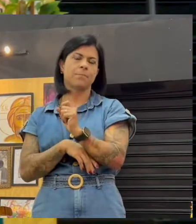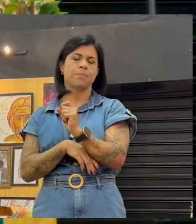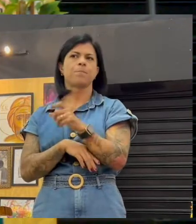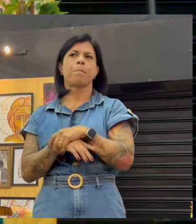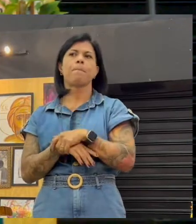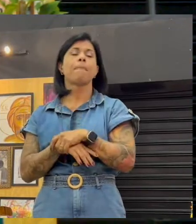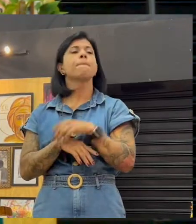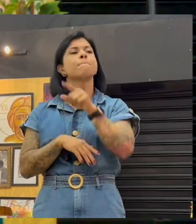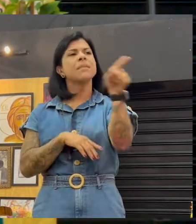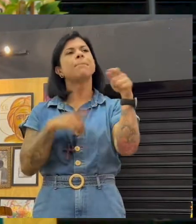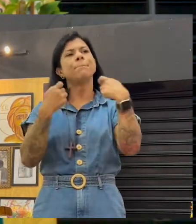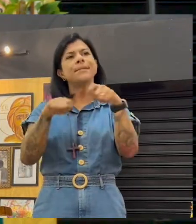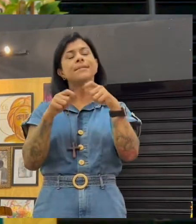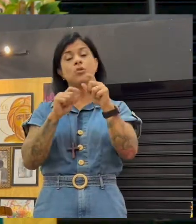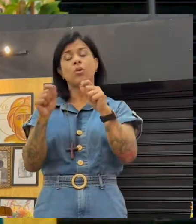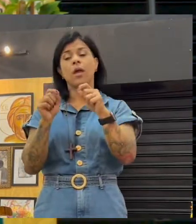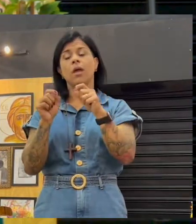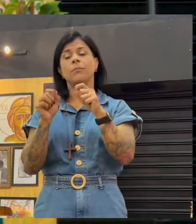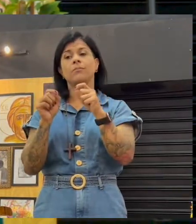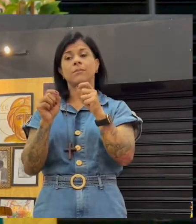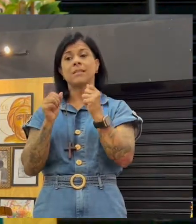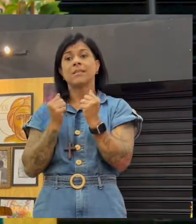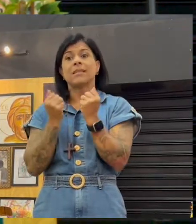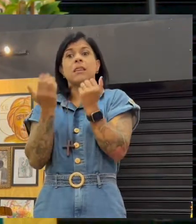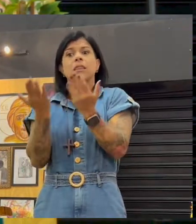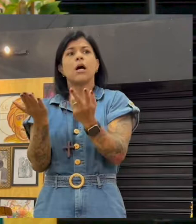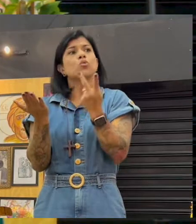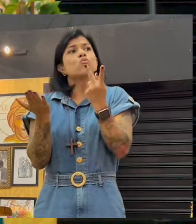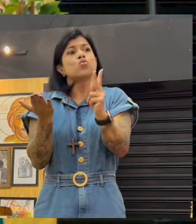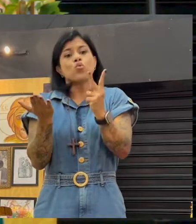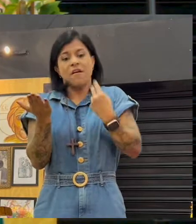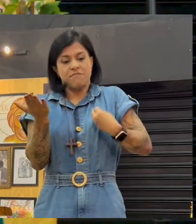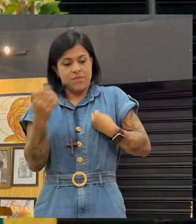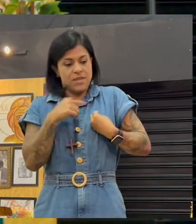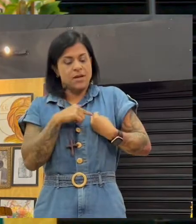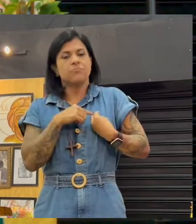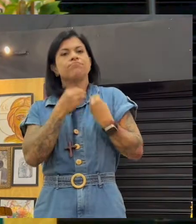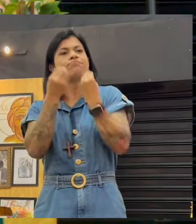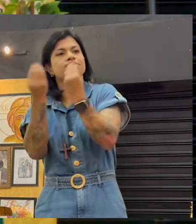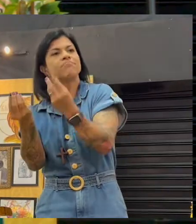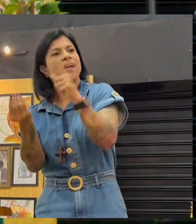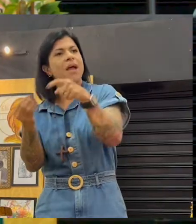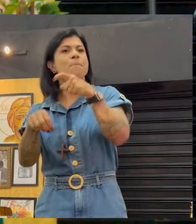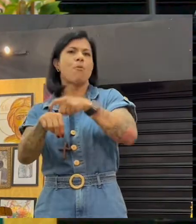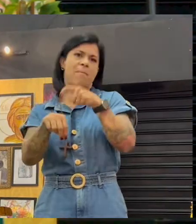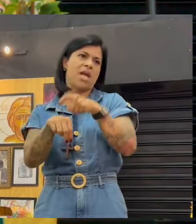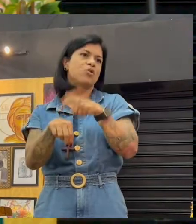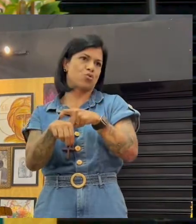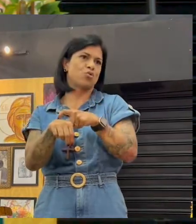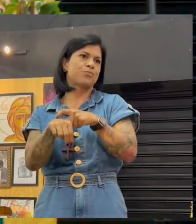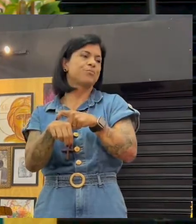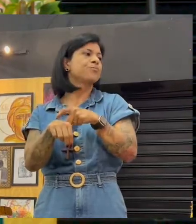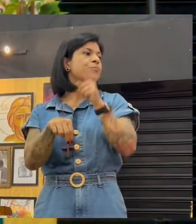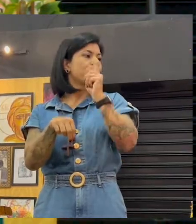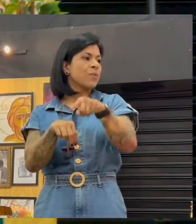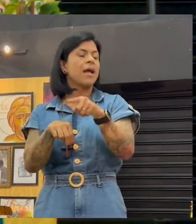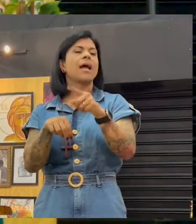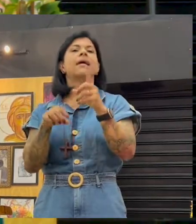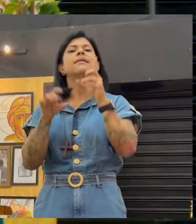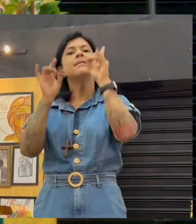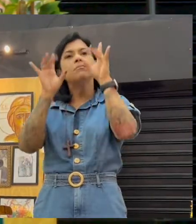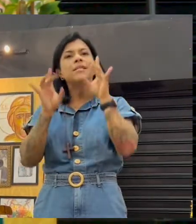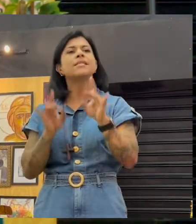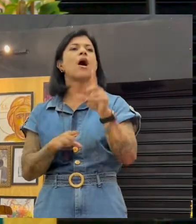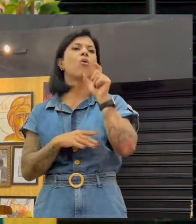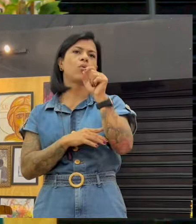E é muito legal a gente conversar sobre isso, porque o trabalho não é só aquele serviço remunerado, né? Não é só quem trabalha fora de